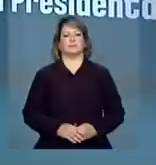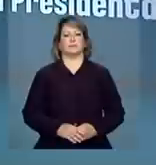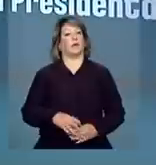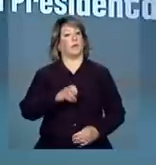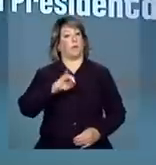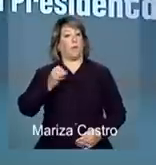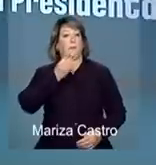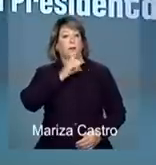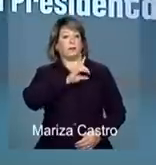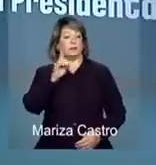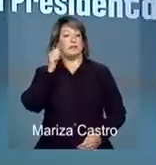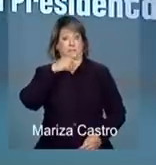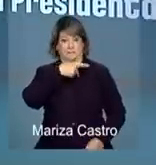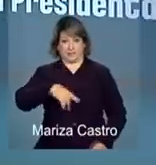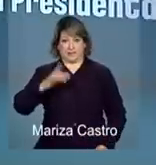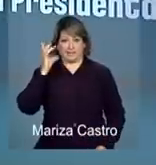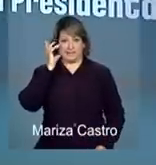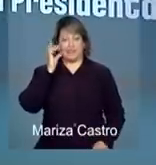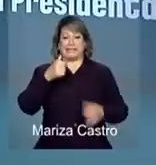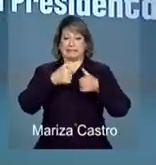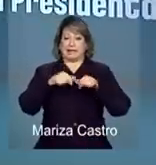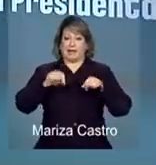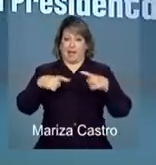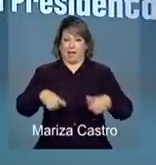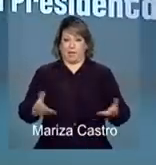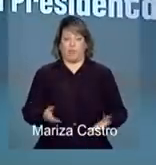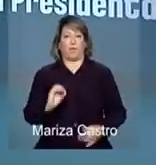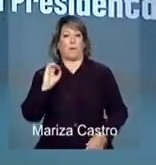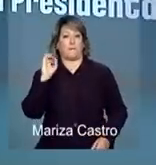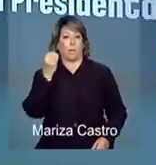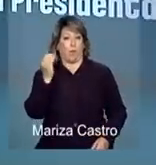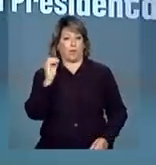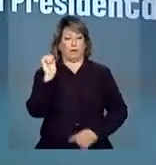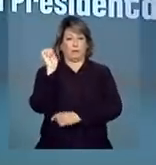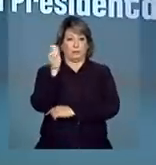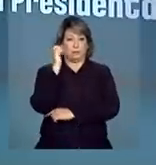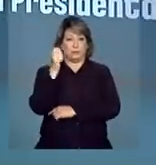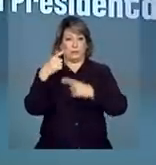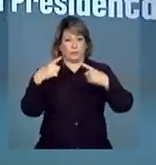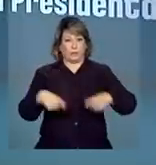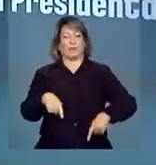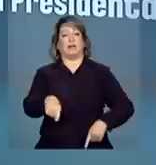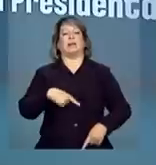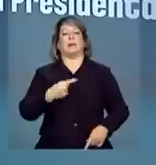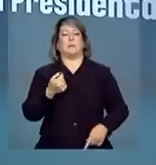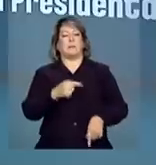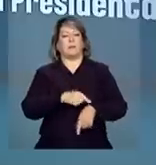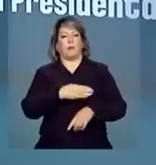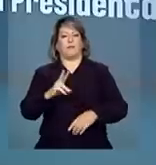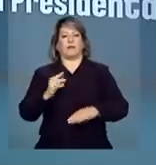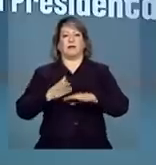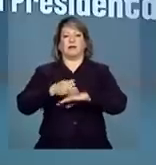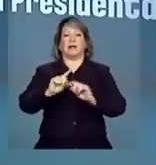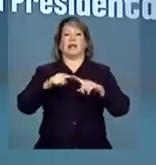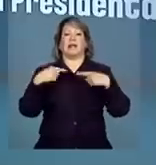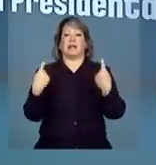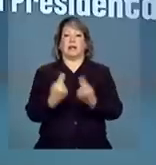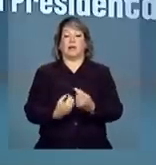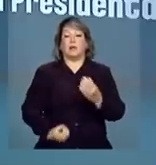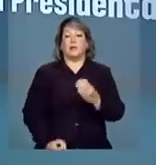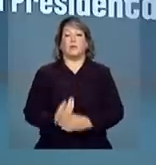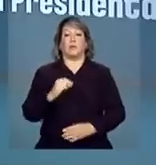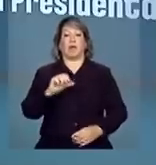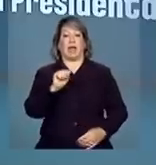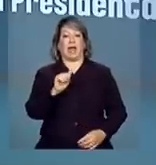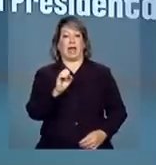Olá, bom dia. A presidenta Dilma Rousseff está em Porto Alegre, no Rio Grande do Sul, e daqui a pouco participa da cerimônia de inauguração do